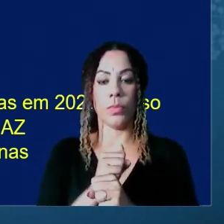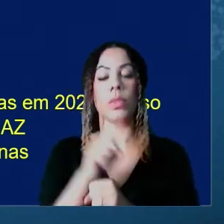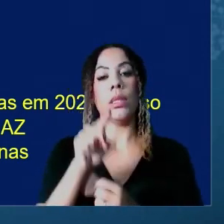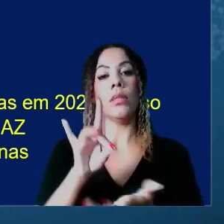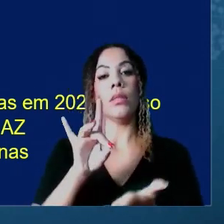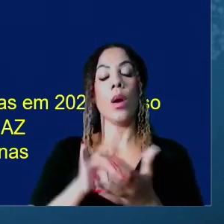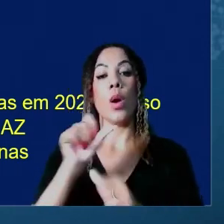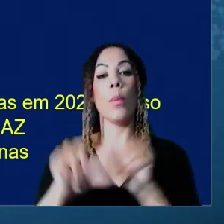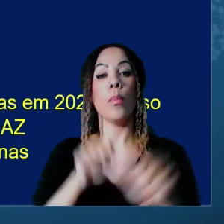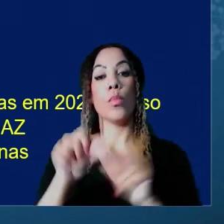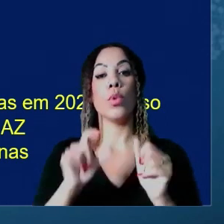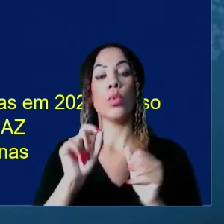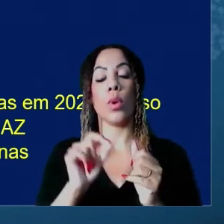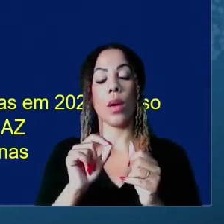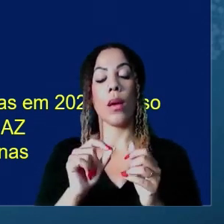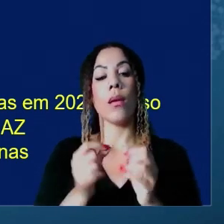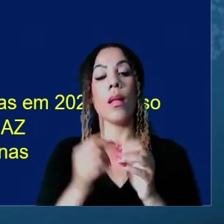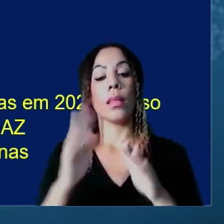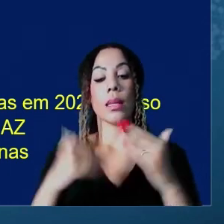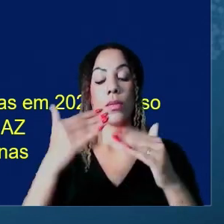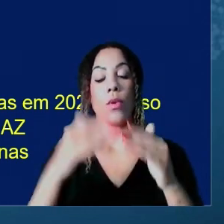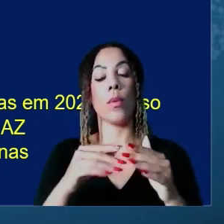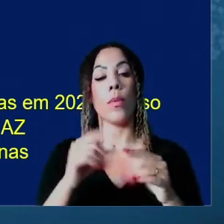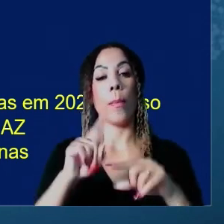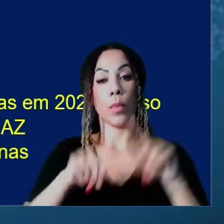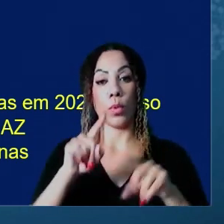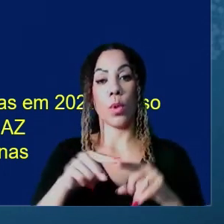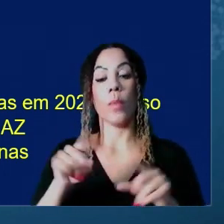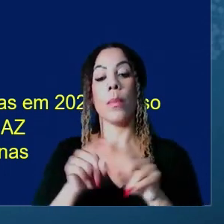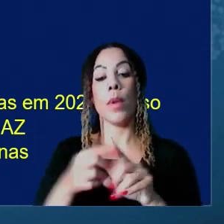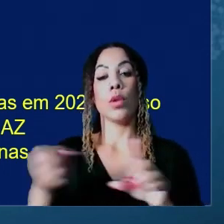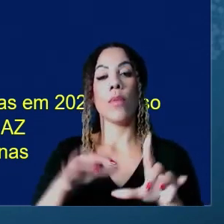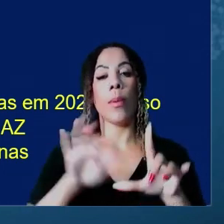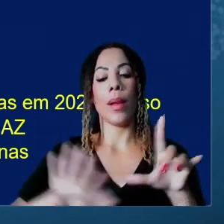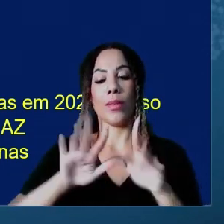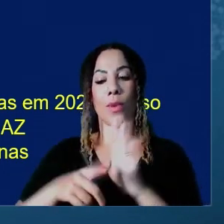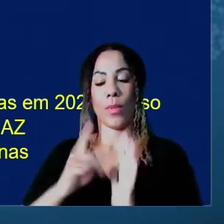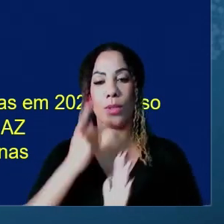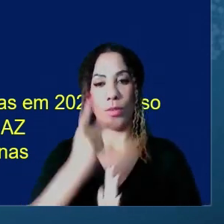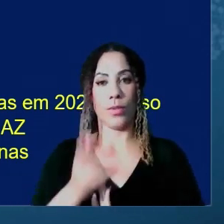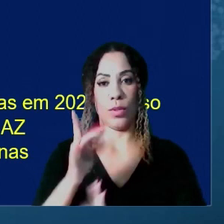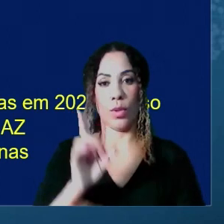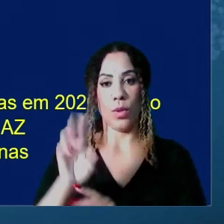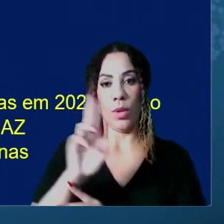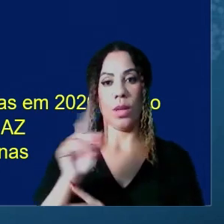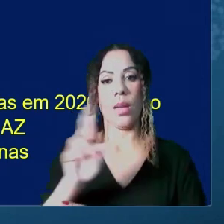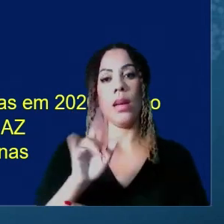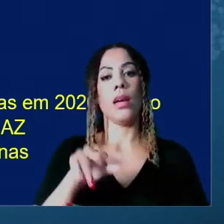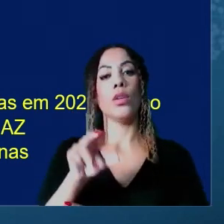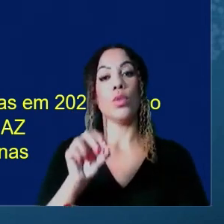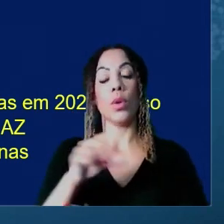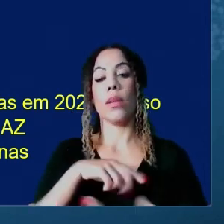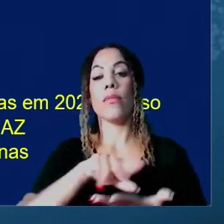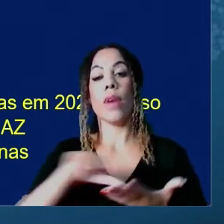produto de ponta a ponta. Avanços em tecnologias, novas plataformas, como foi falado anteriormente pelo Dr. Rino Rappuoli, várias